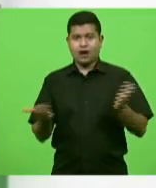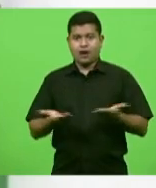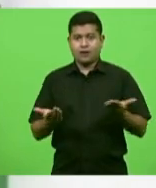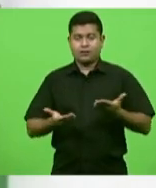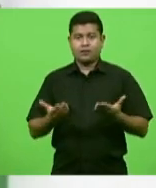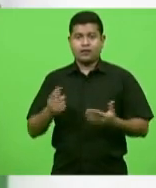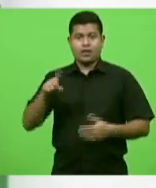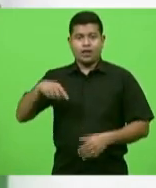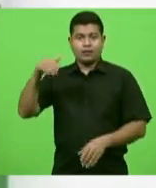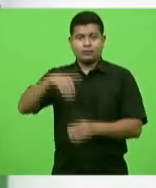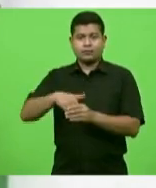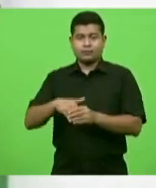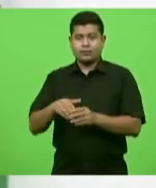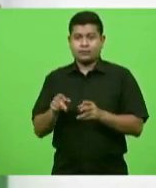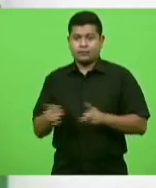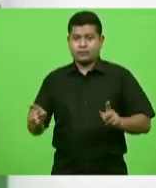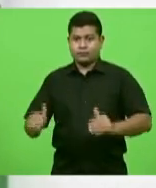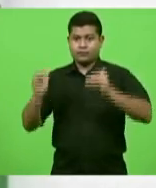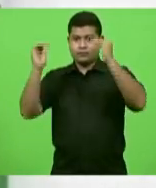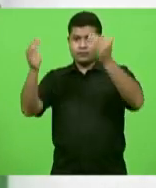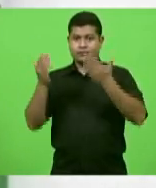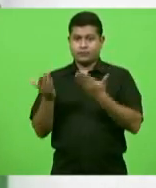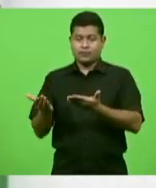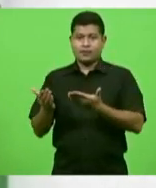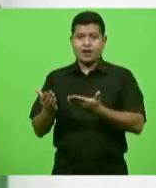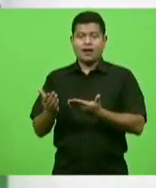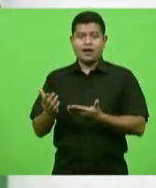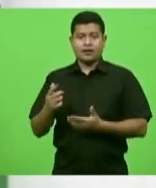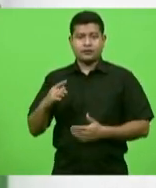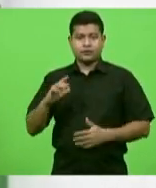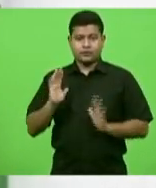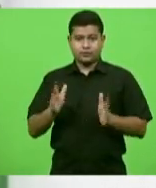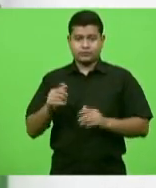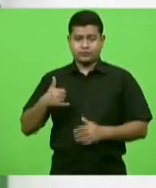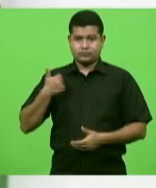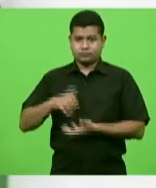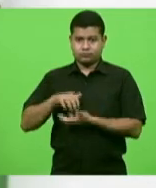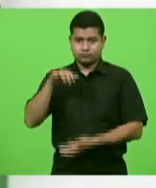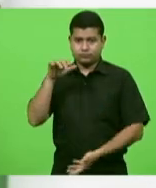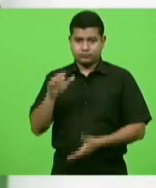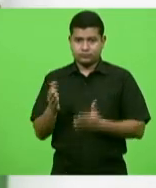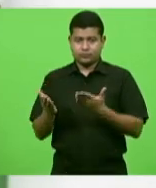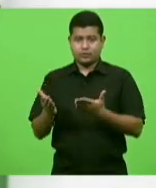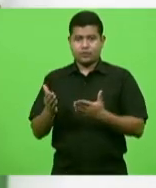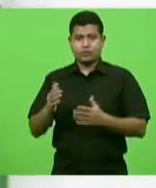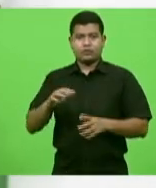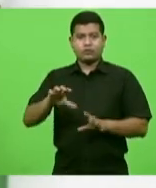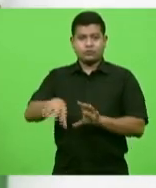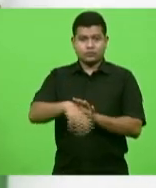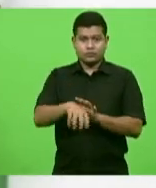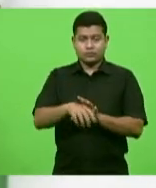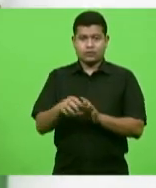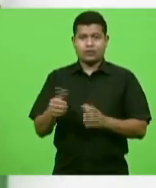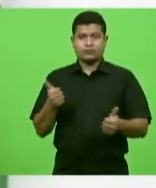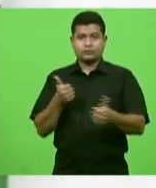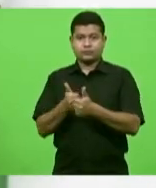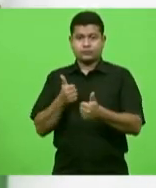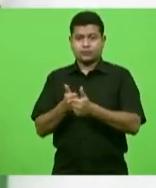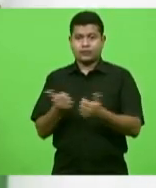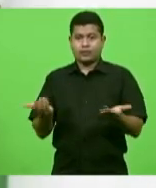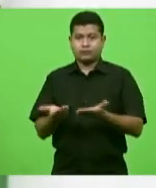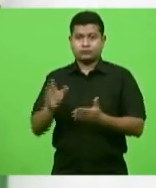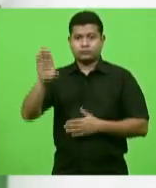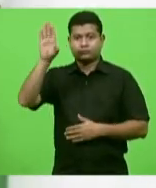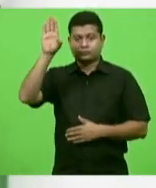voto do desembargador no caso a desembargadora mais antiga dos 5 sorteados pelo tribunal tem a palavra para o seu voto